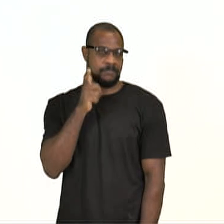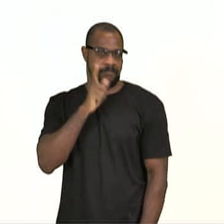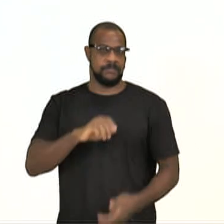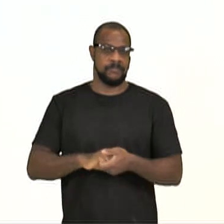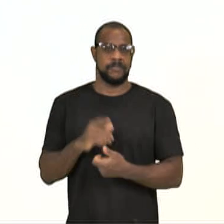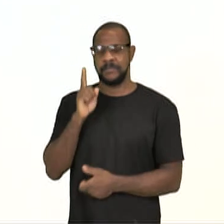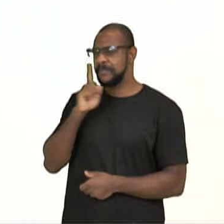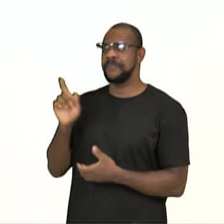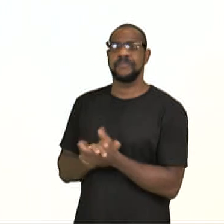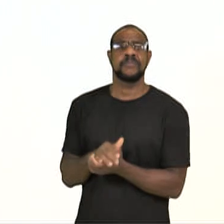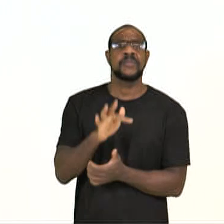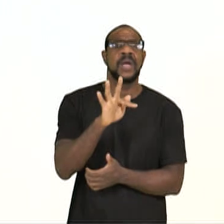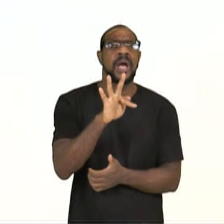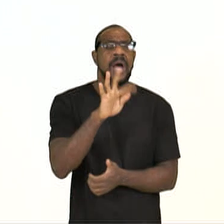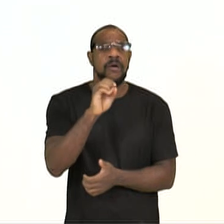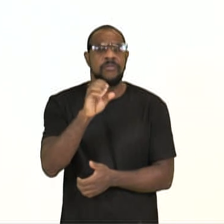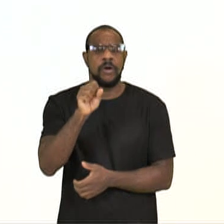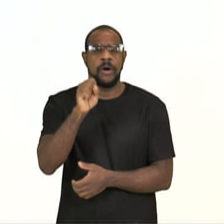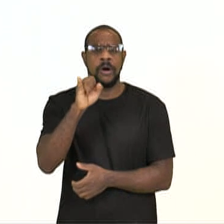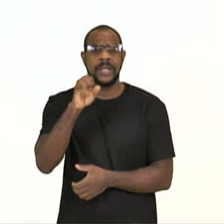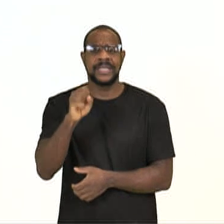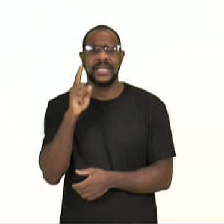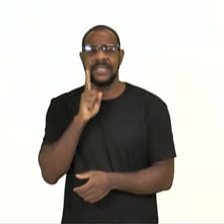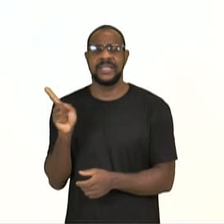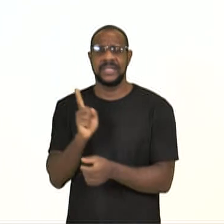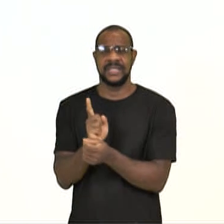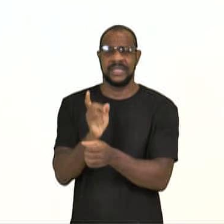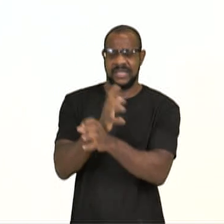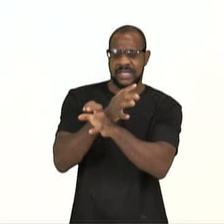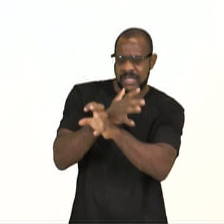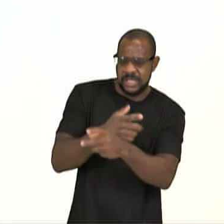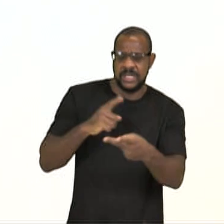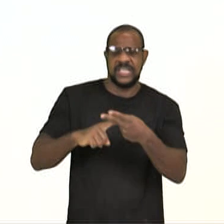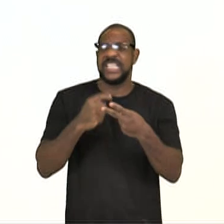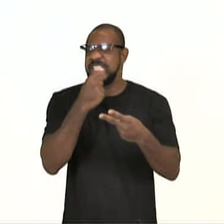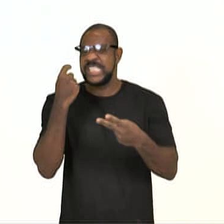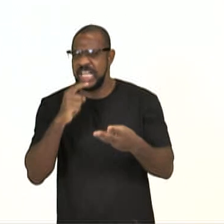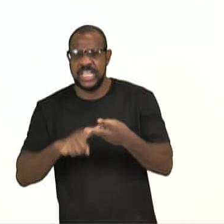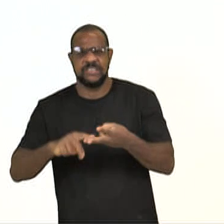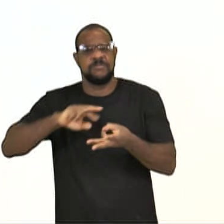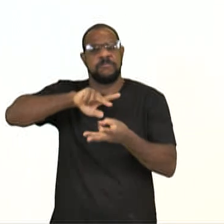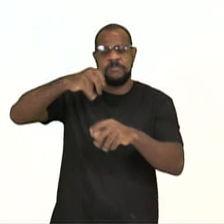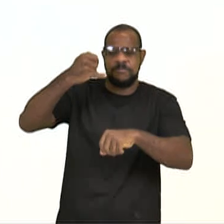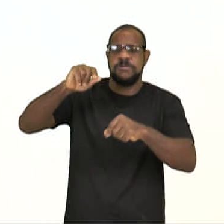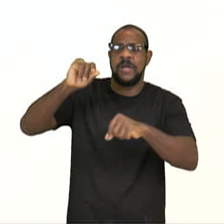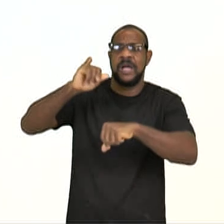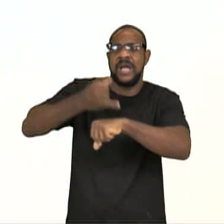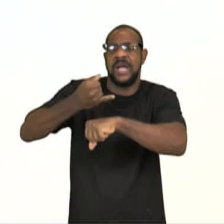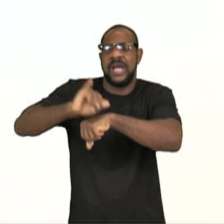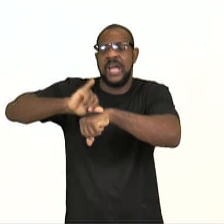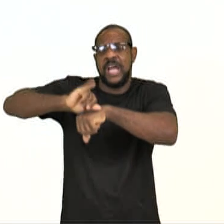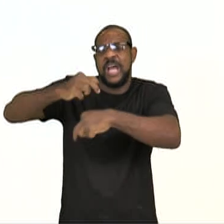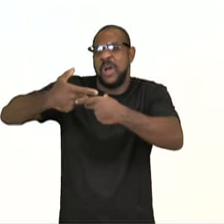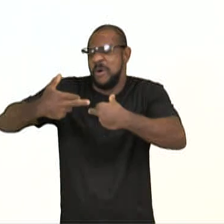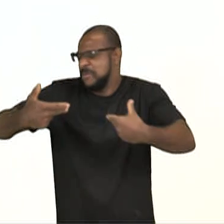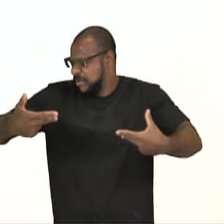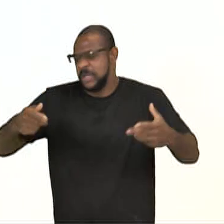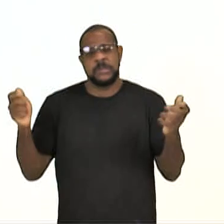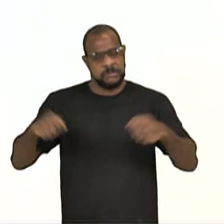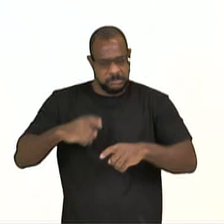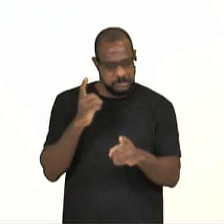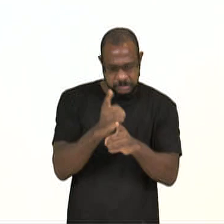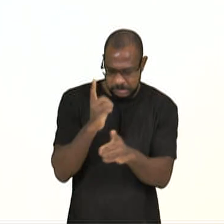dentes, insetos, plantas. É através dessa análise de esqueletos que os cientistas descobrem muitas informações importantes sobre a espécie